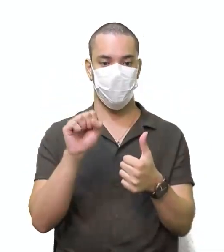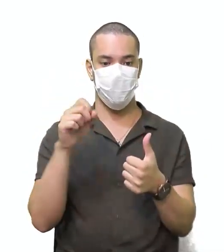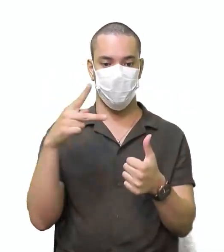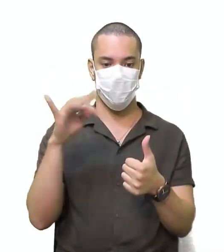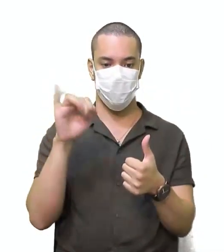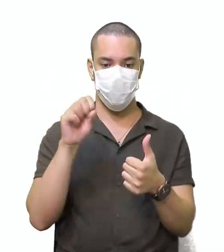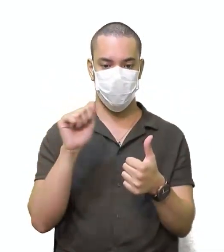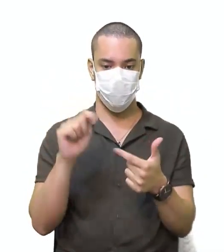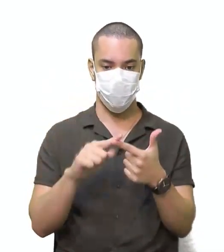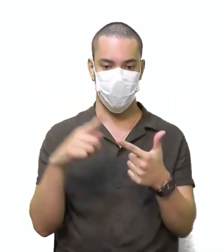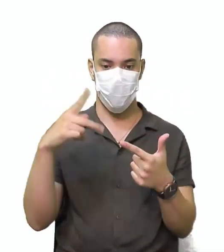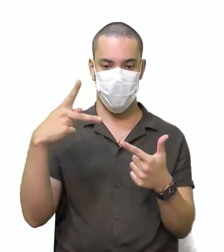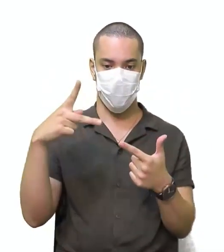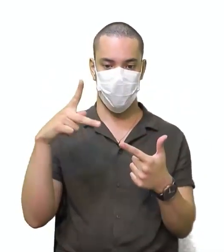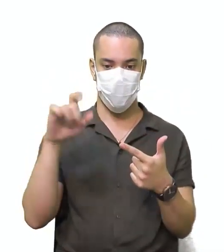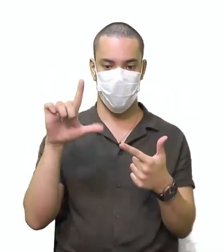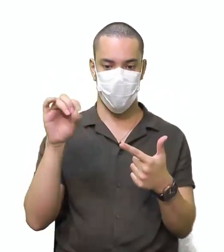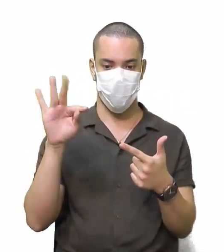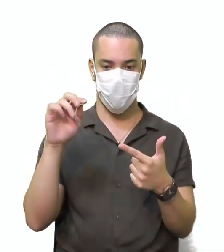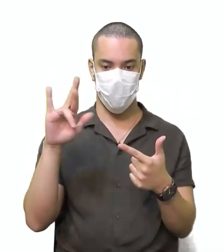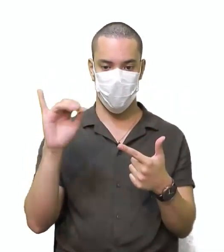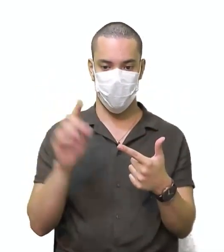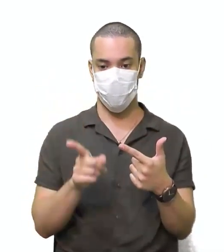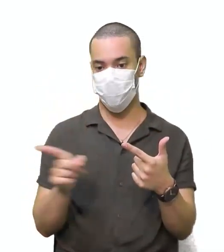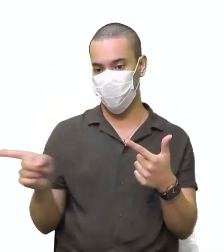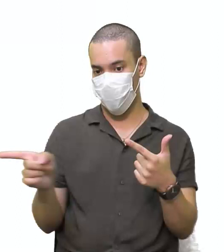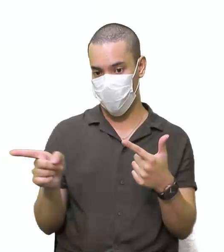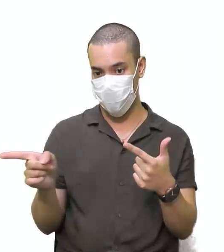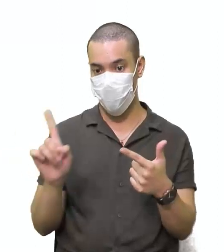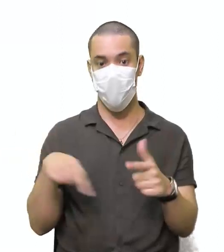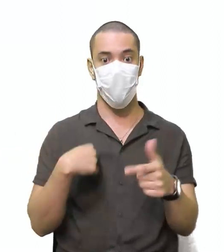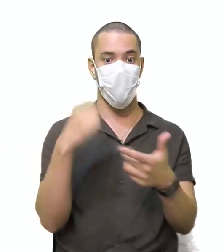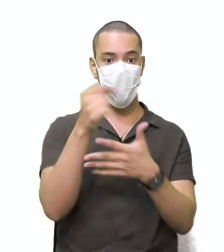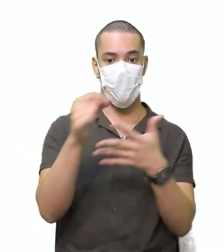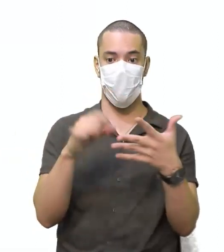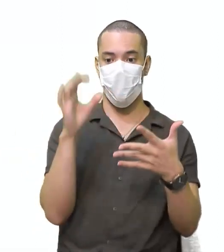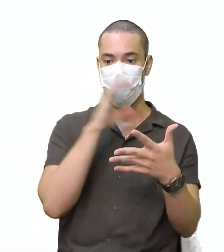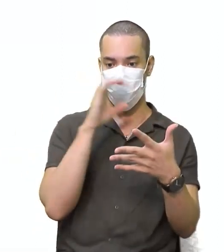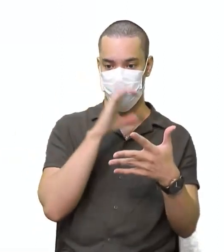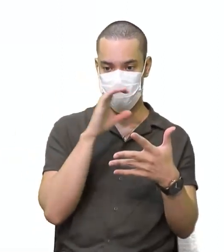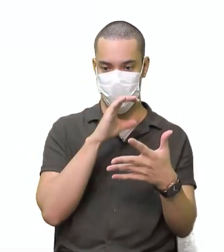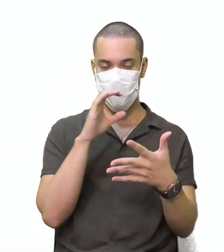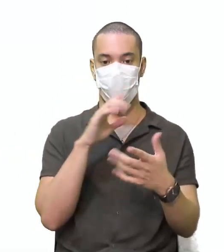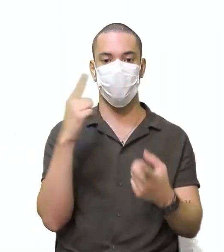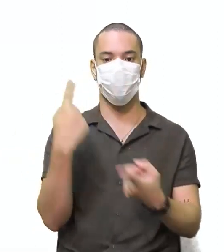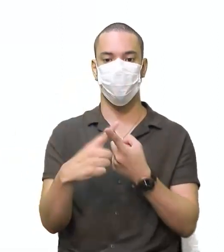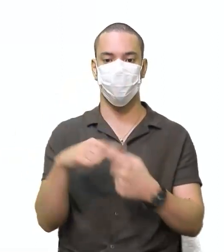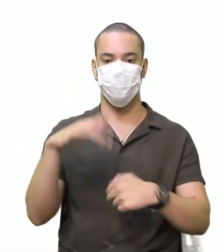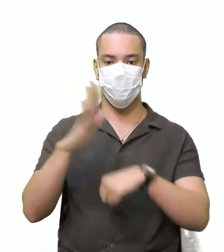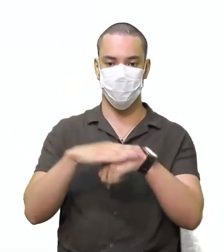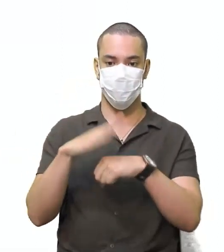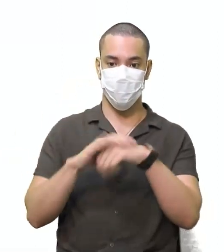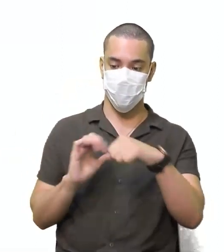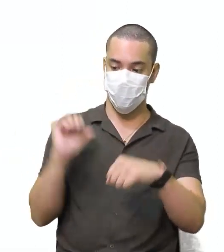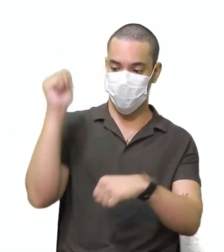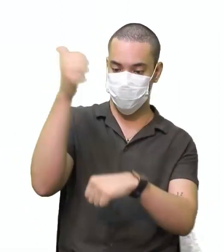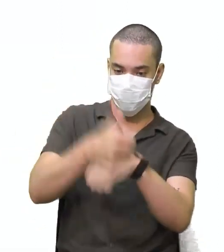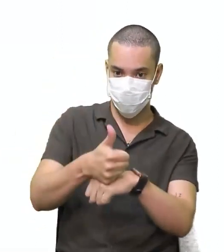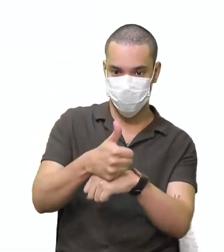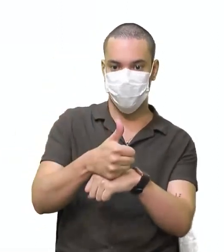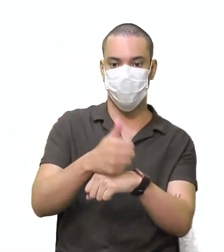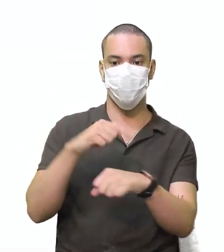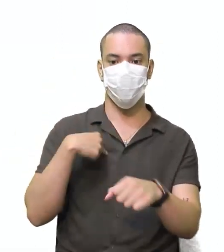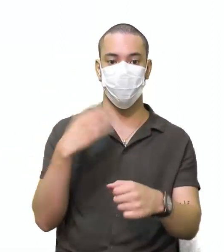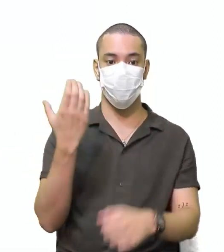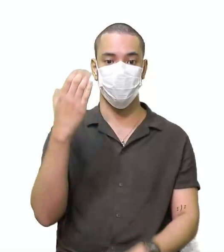pleiotropia. Então, vamos pontuar rapidamente aí os tipos de herança que nós falamos. A autossômica dominante, eu vou ter, então, um dos